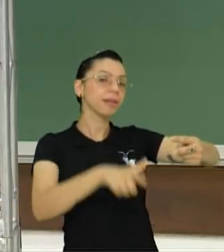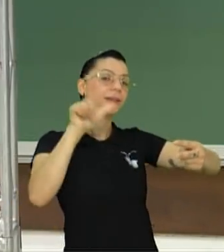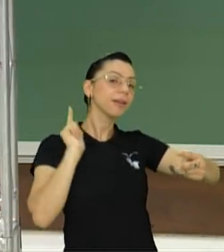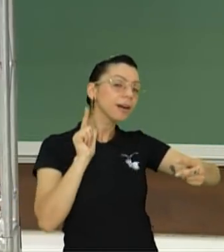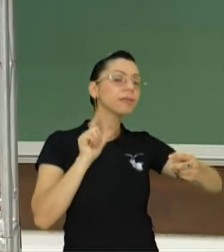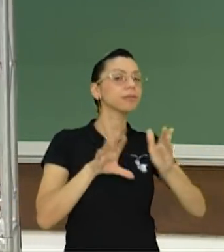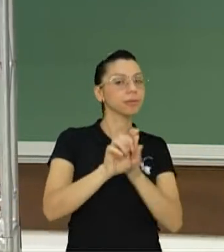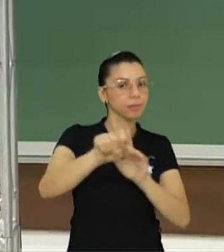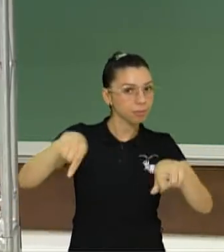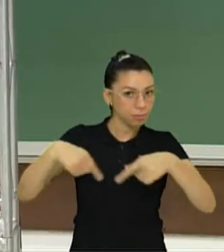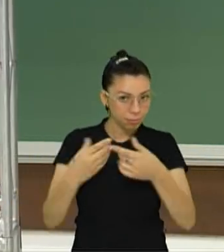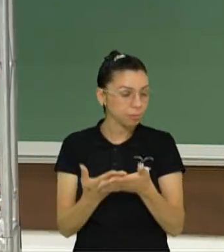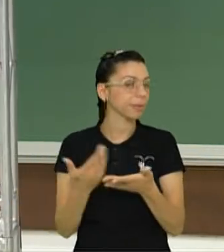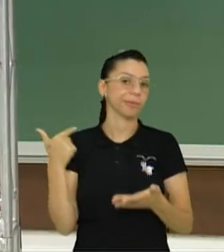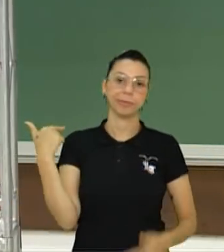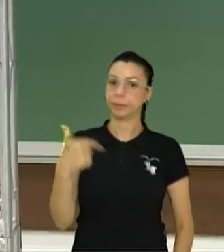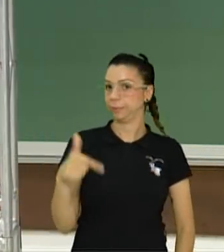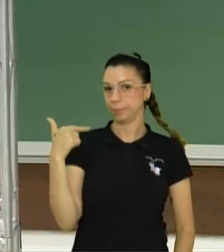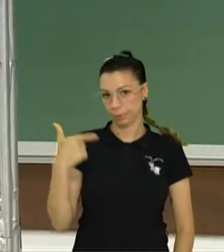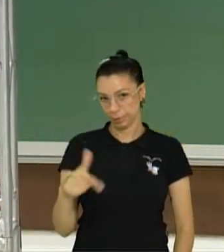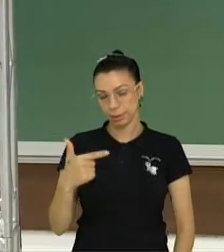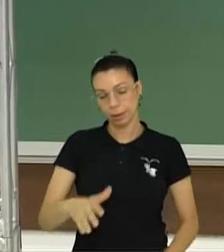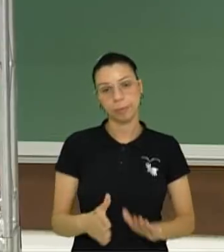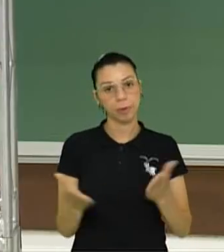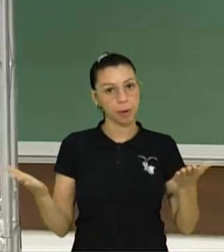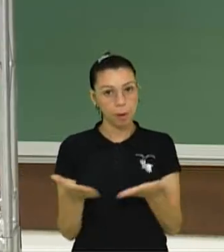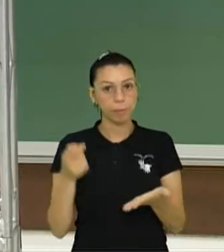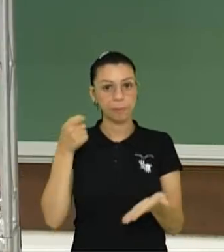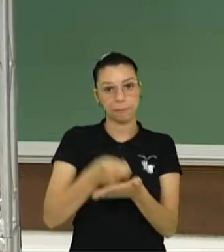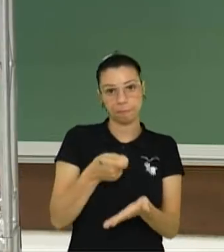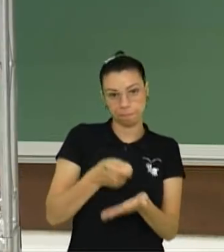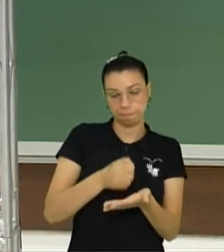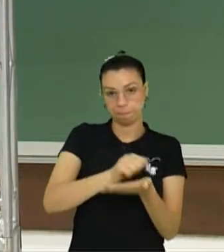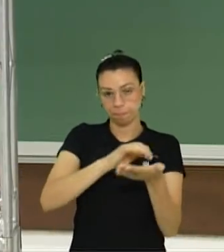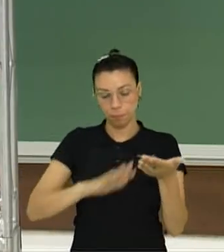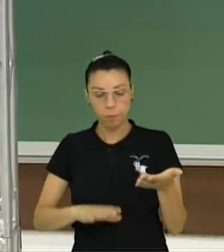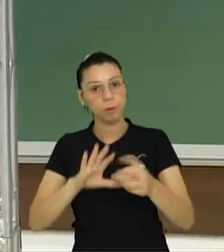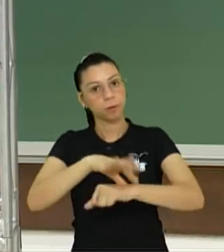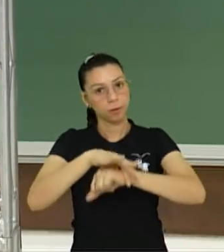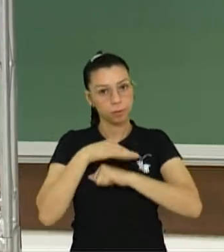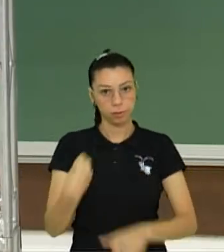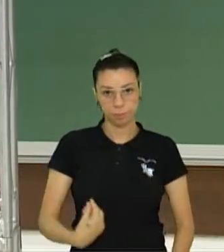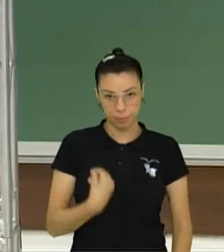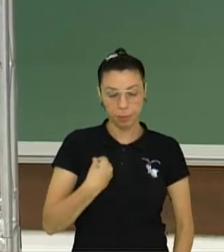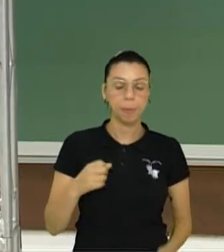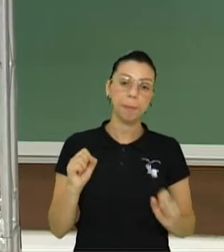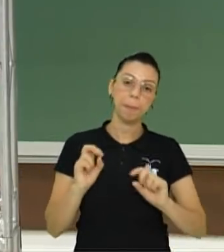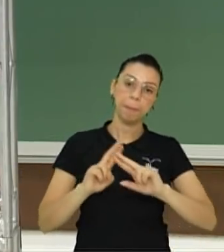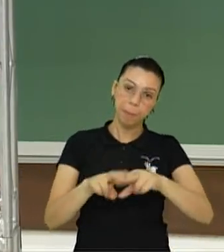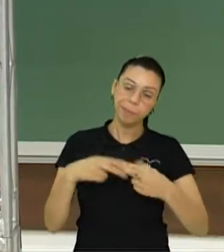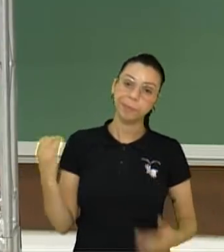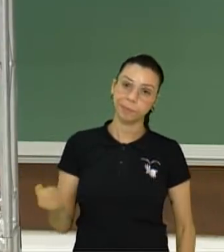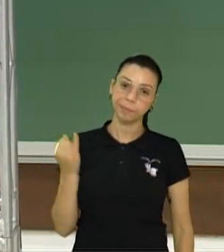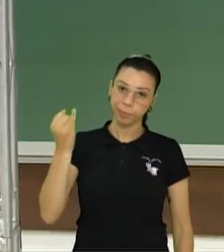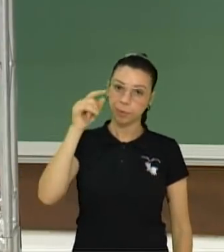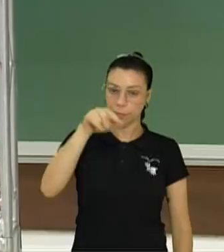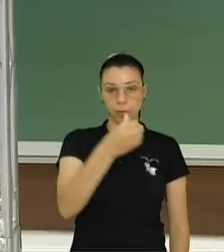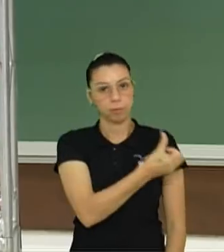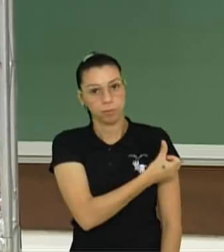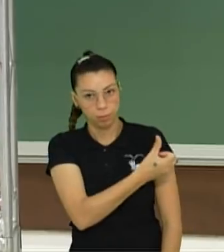Classroom? Pois bem, não há mais. Agora é a atividade obrigatória que lhe dá a presença. Por isso que é muito importante, galerinha do sexto